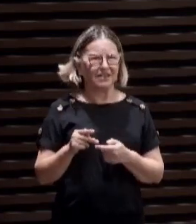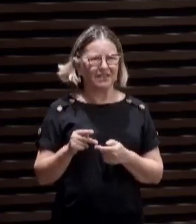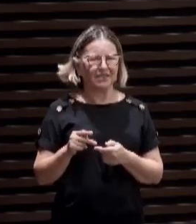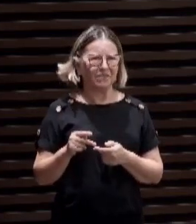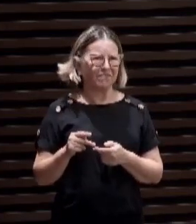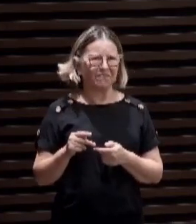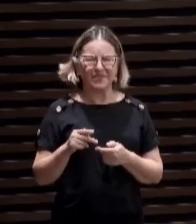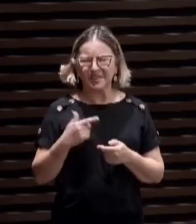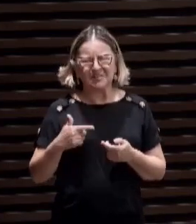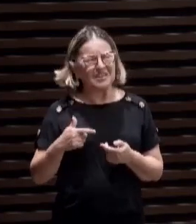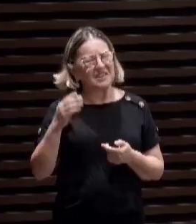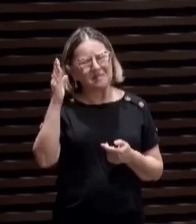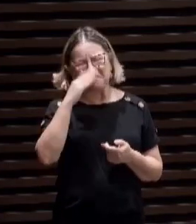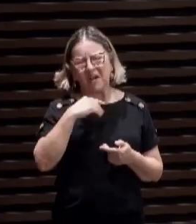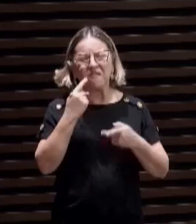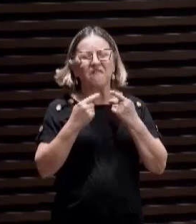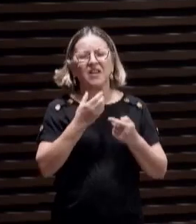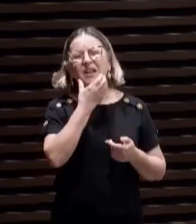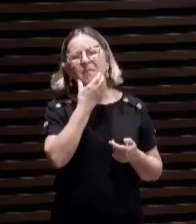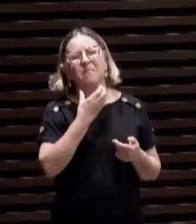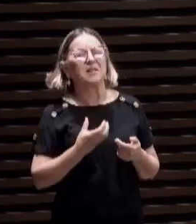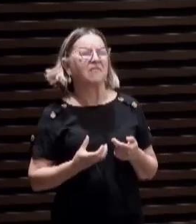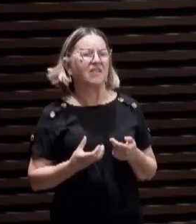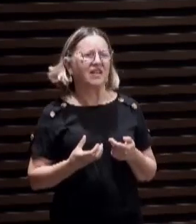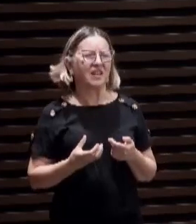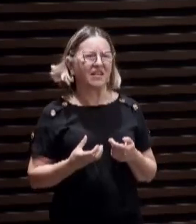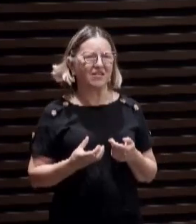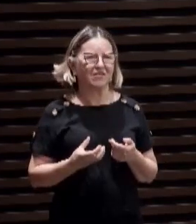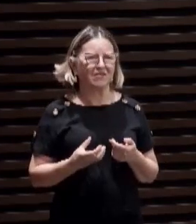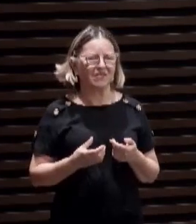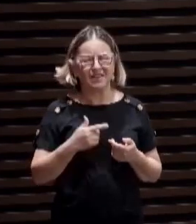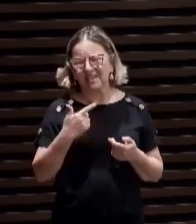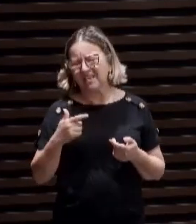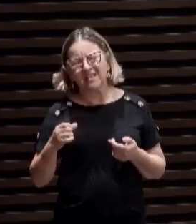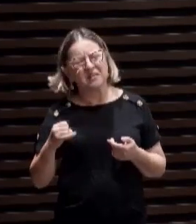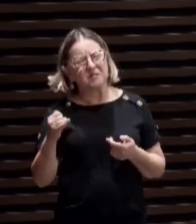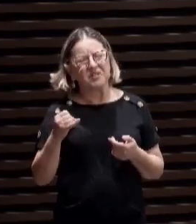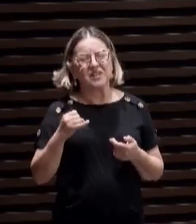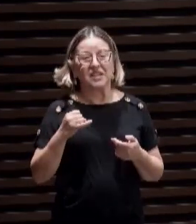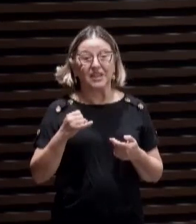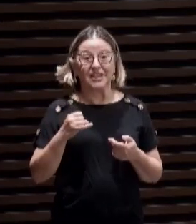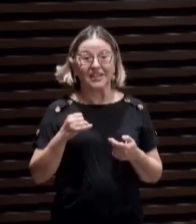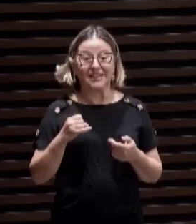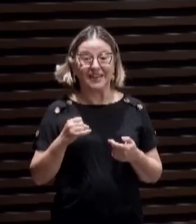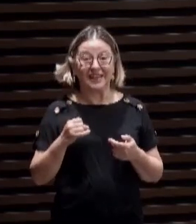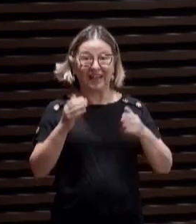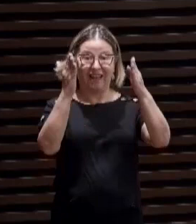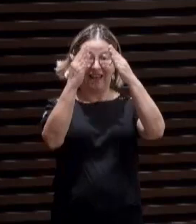de mal nós pensarmos numa árvore toda enfeitada, com presentes.